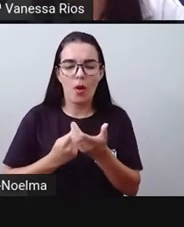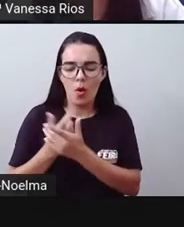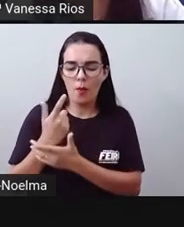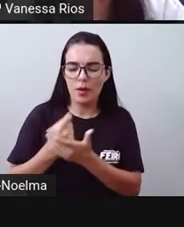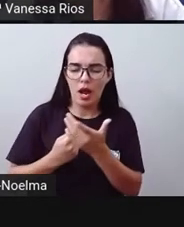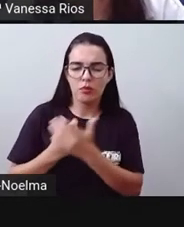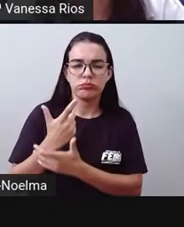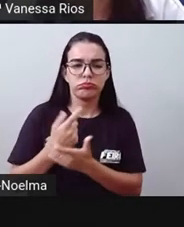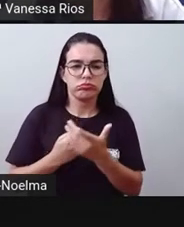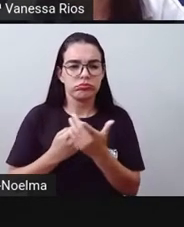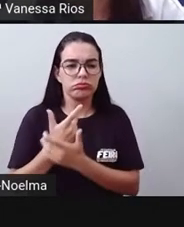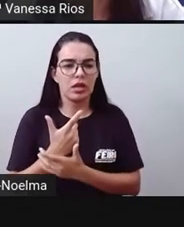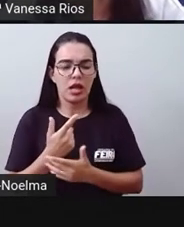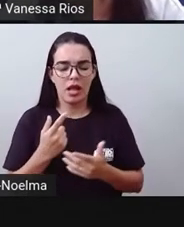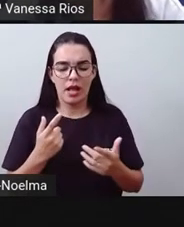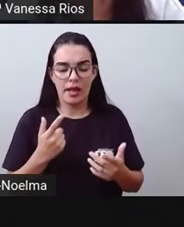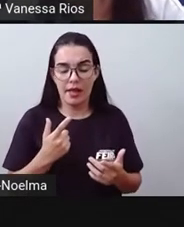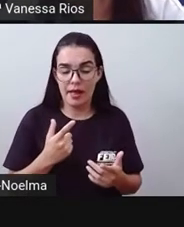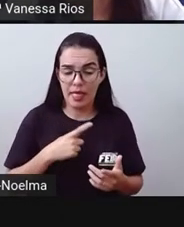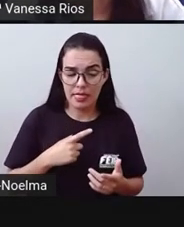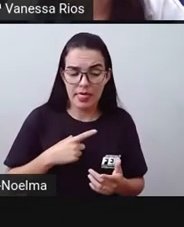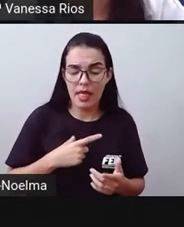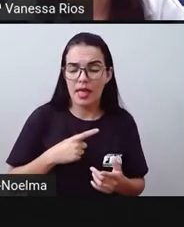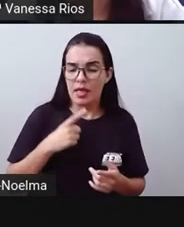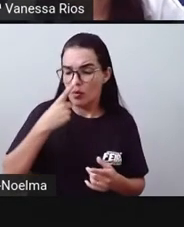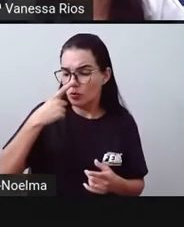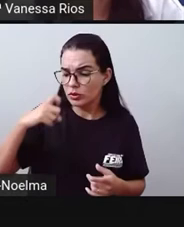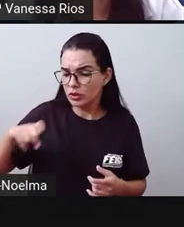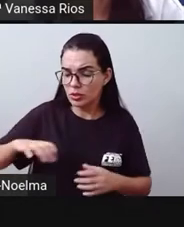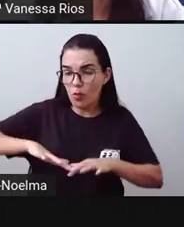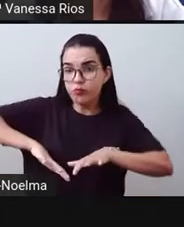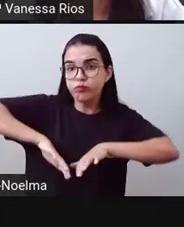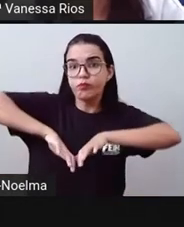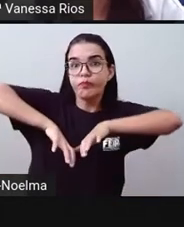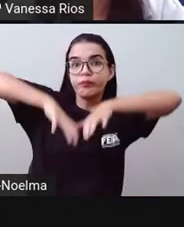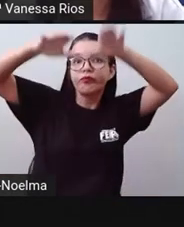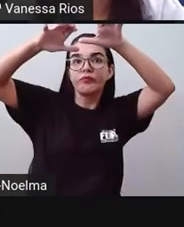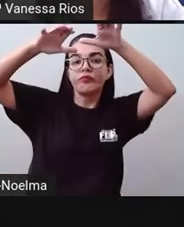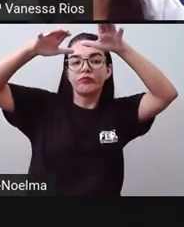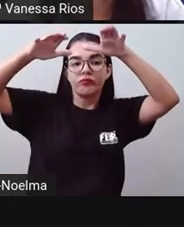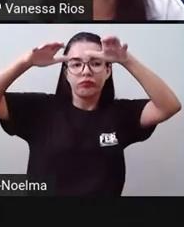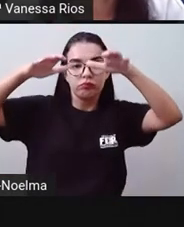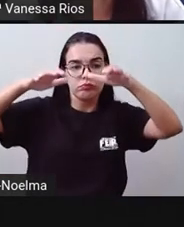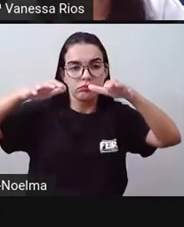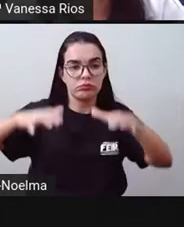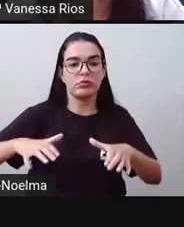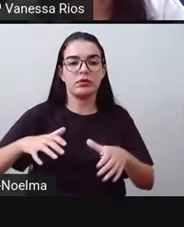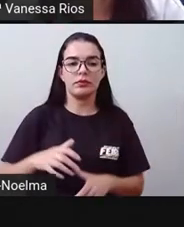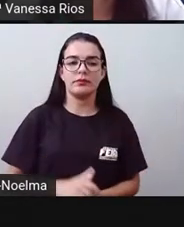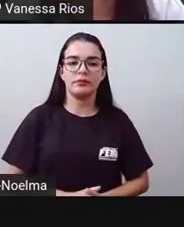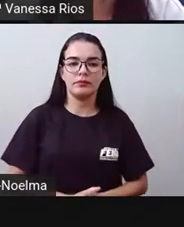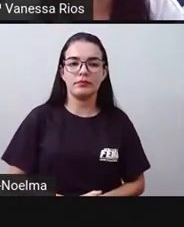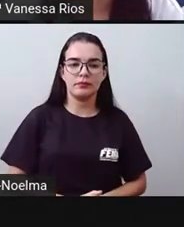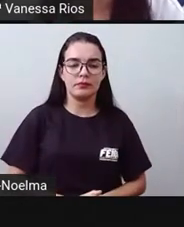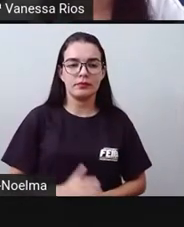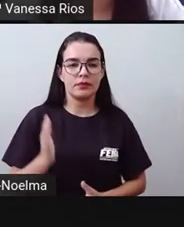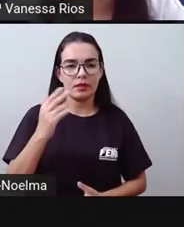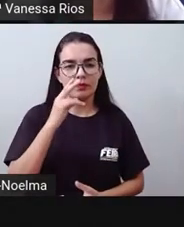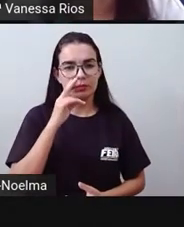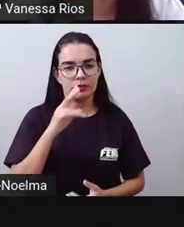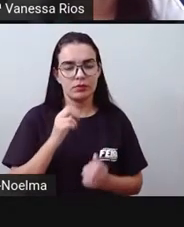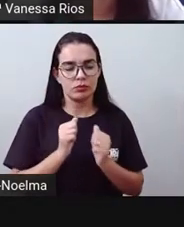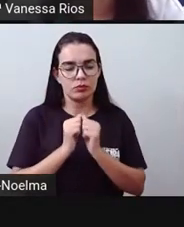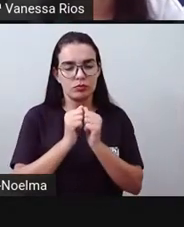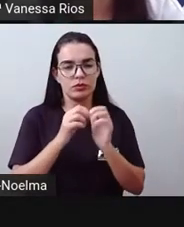de lixo, interfere na vida de vários seres vivos do nosso planeta. Então vamos lá, acompanhe